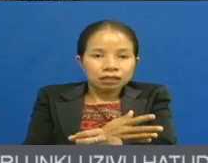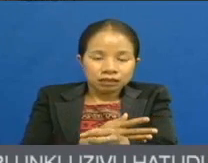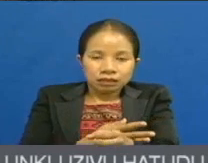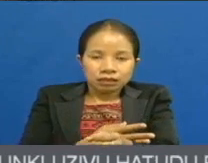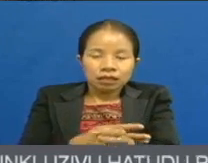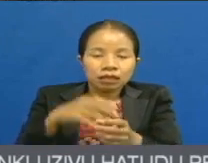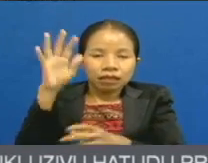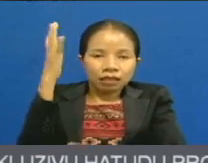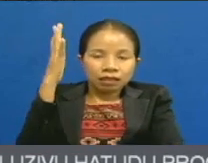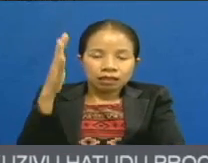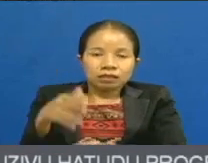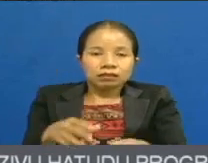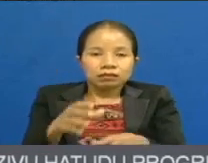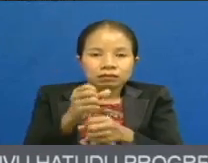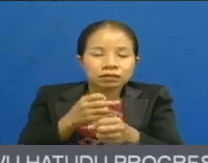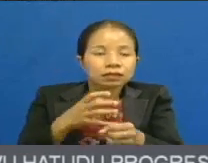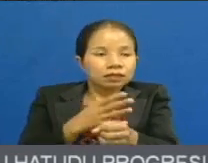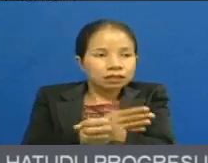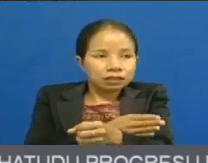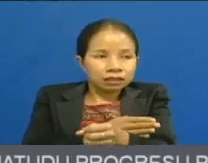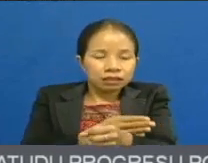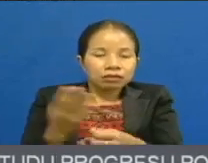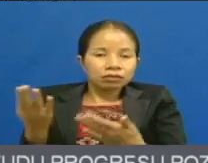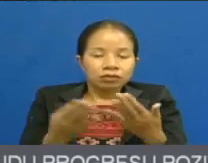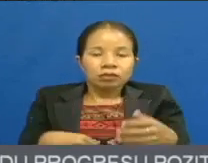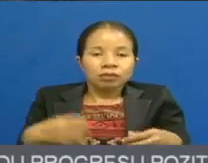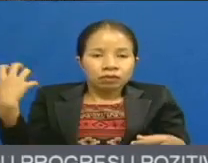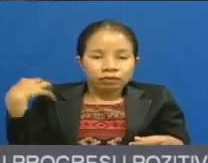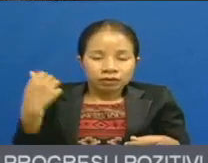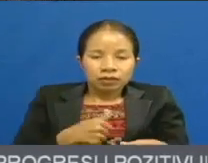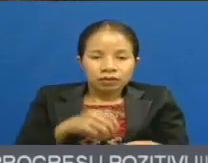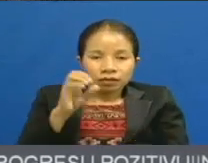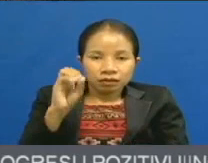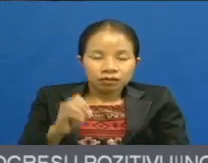nema guarda sira tahante sirne sensor, lurimai edifício Ainaro.